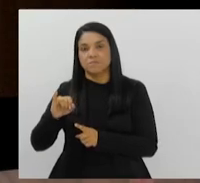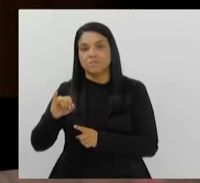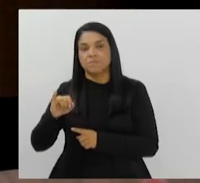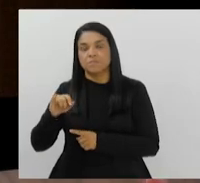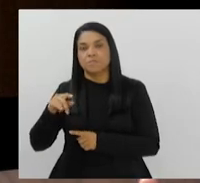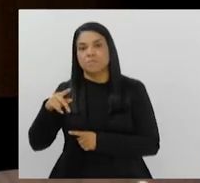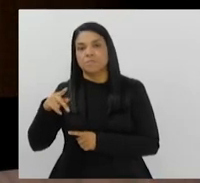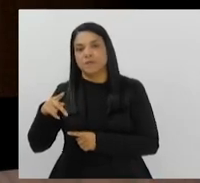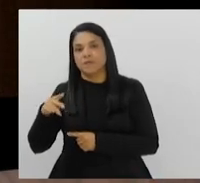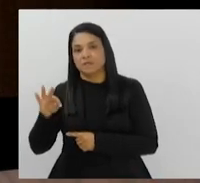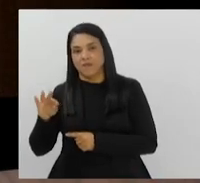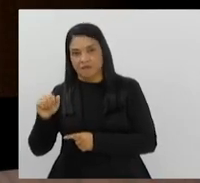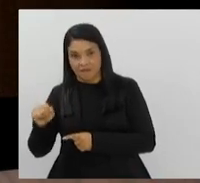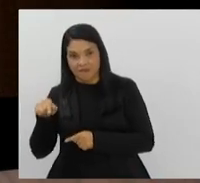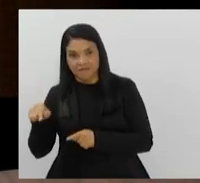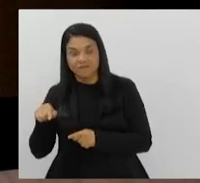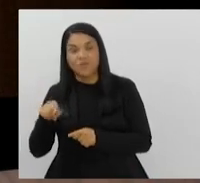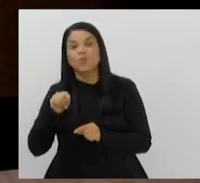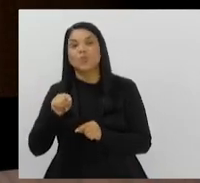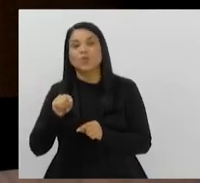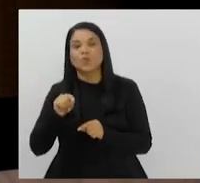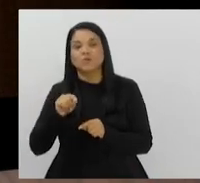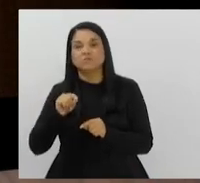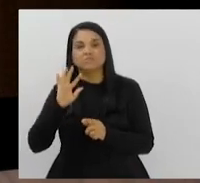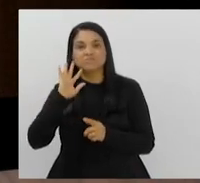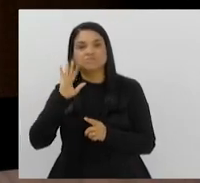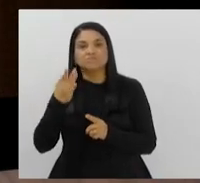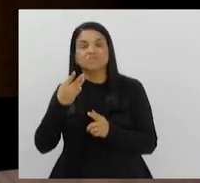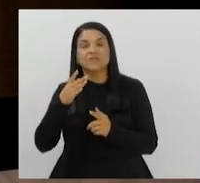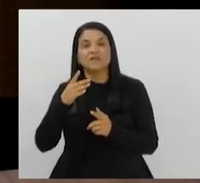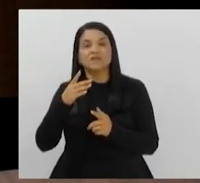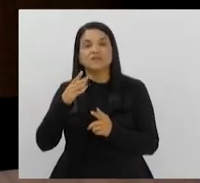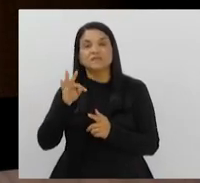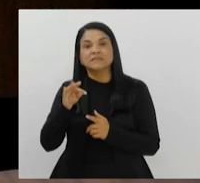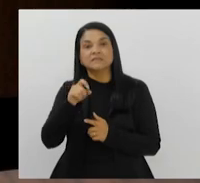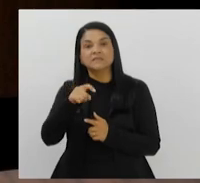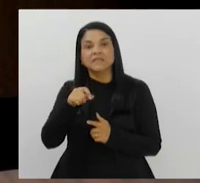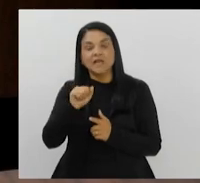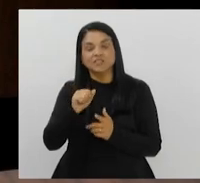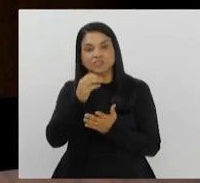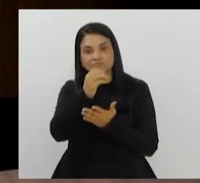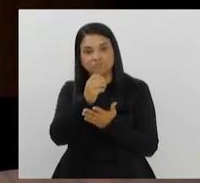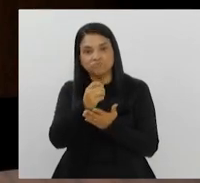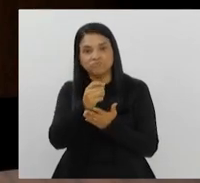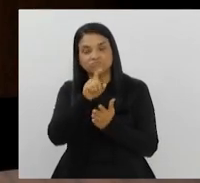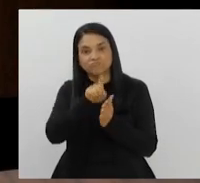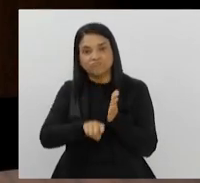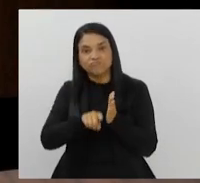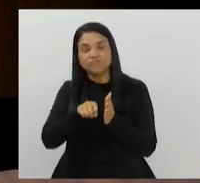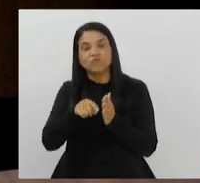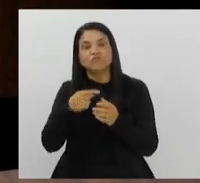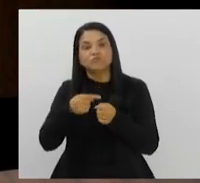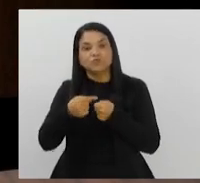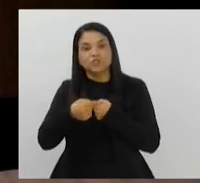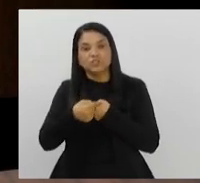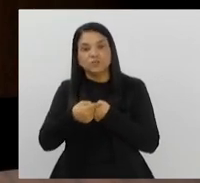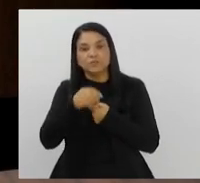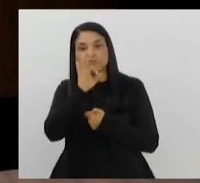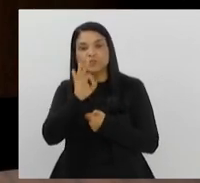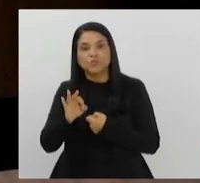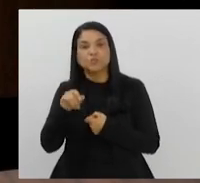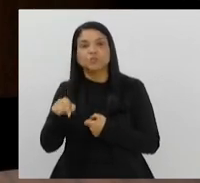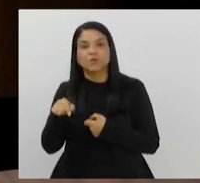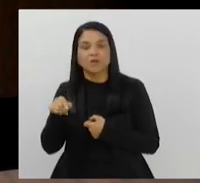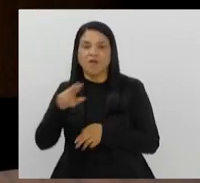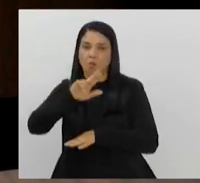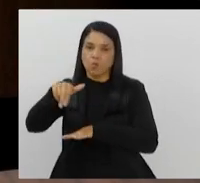E quem é que cuida disso e taxa os estados e municípios? É a União.